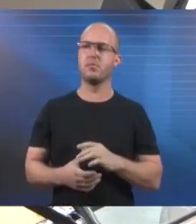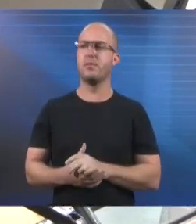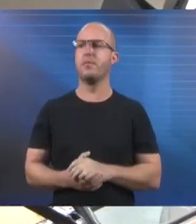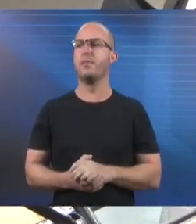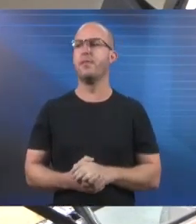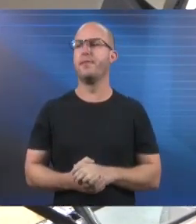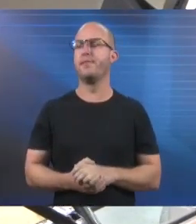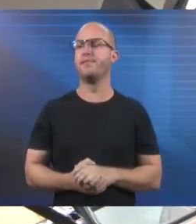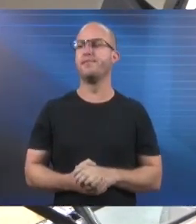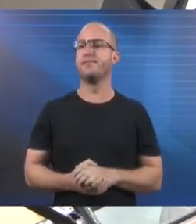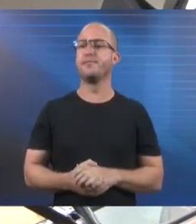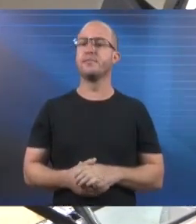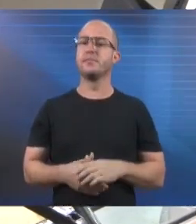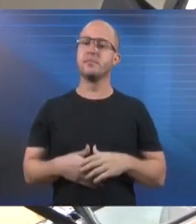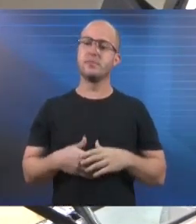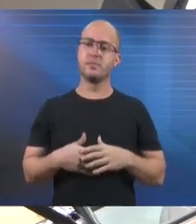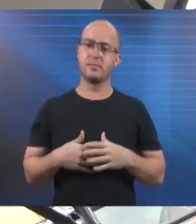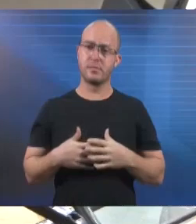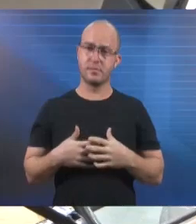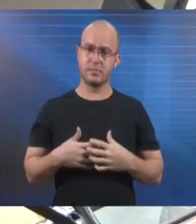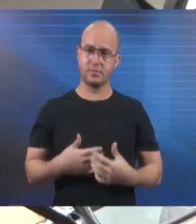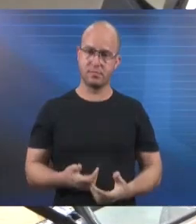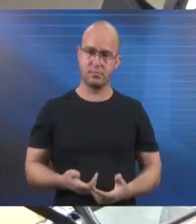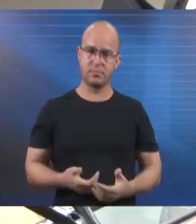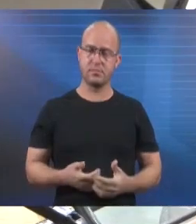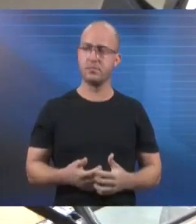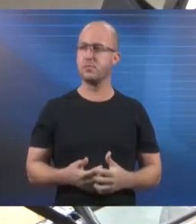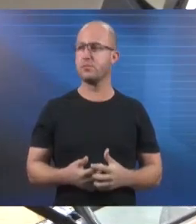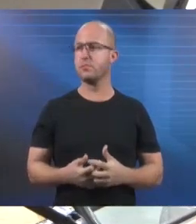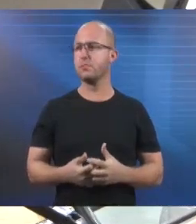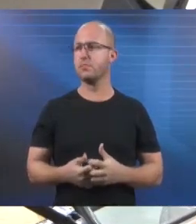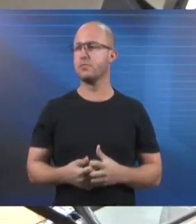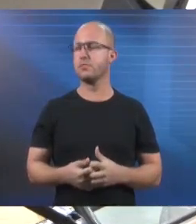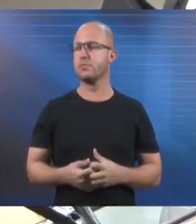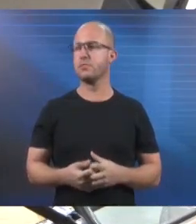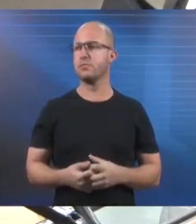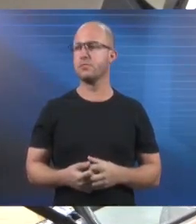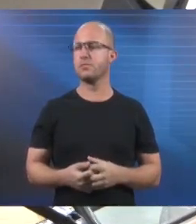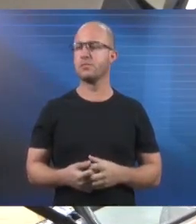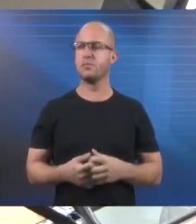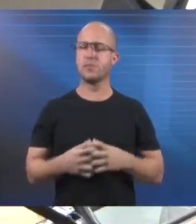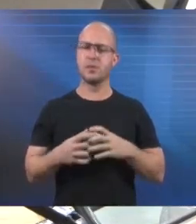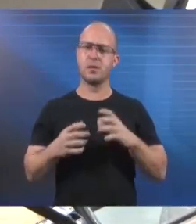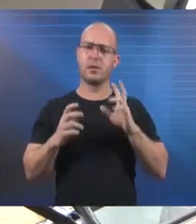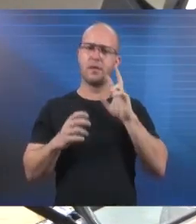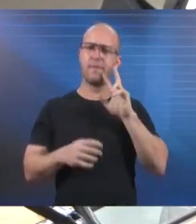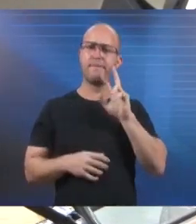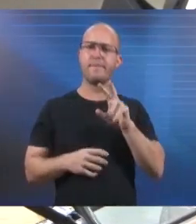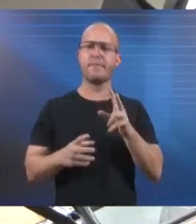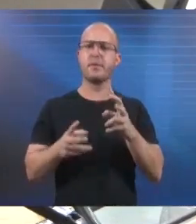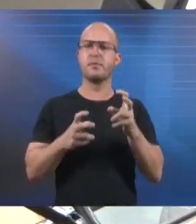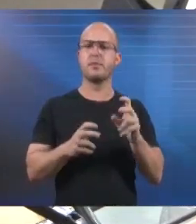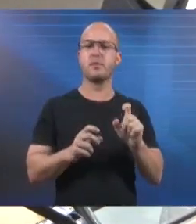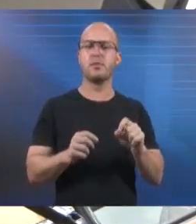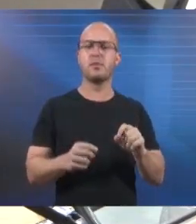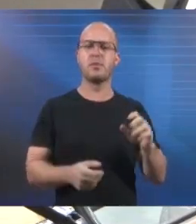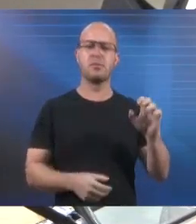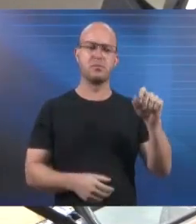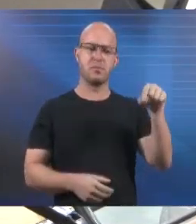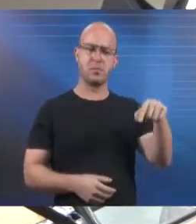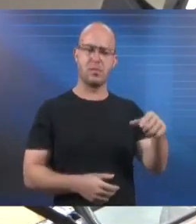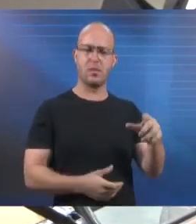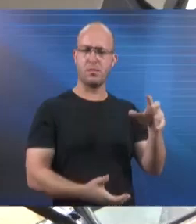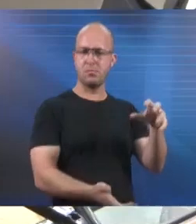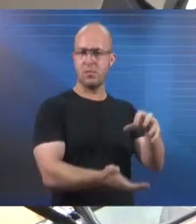presidente Então nesse caso o que nós estamos assistindo é o órgão que